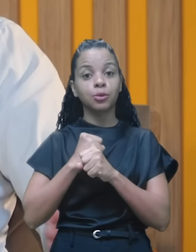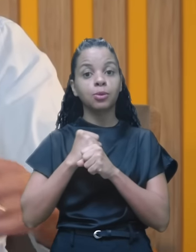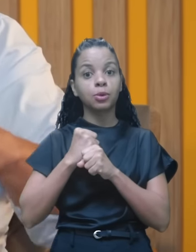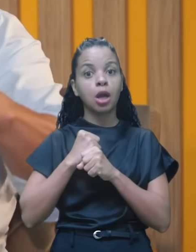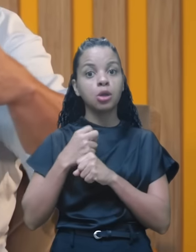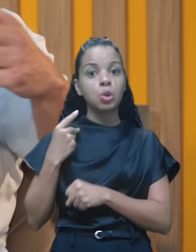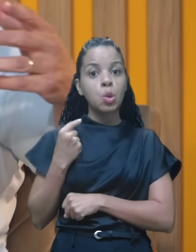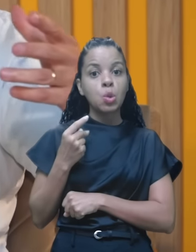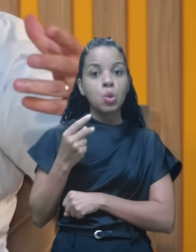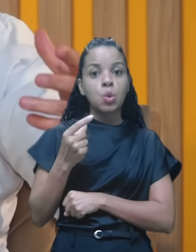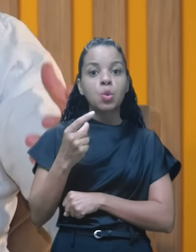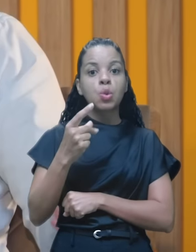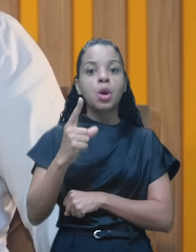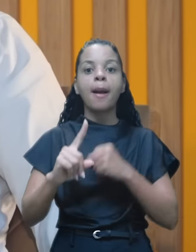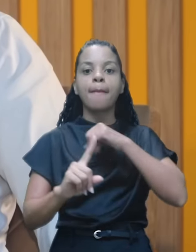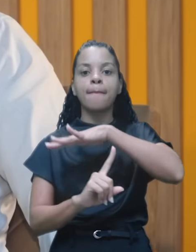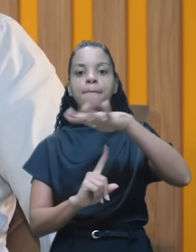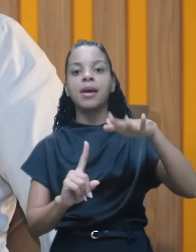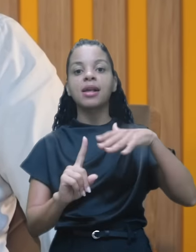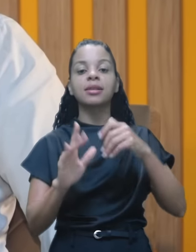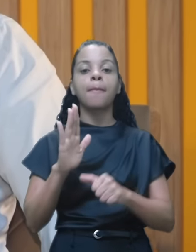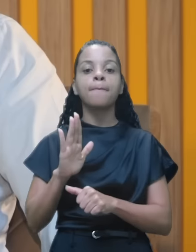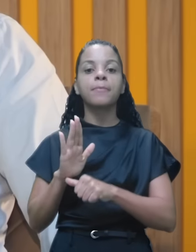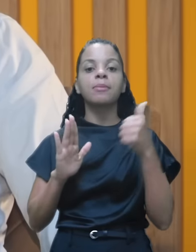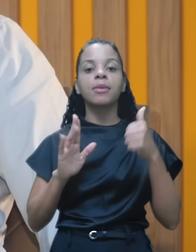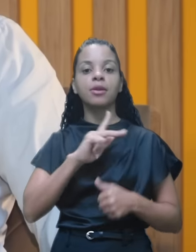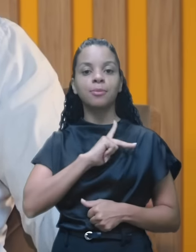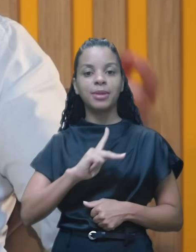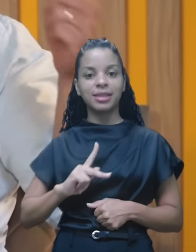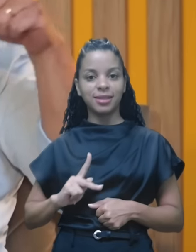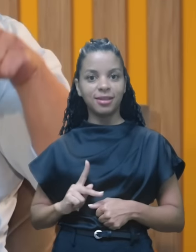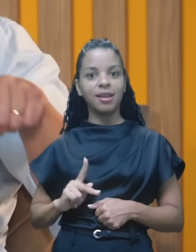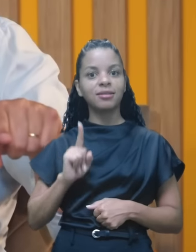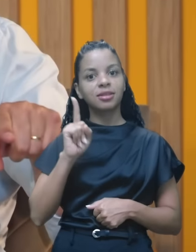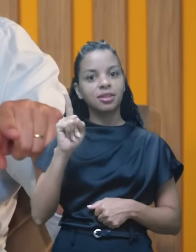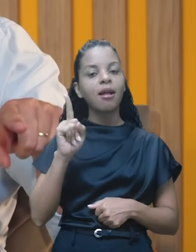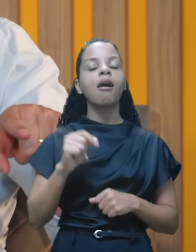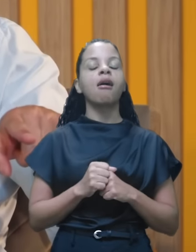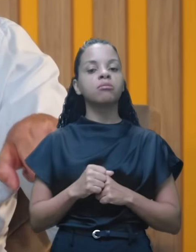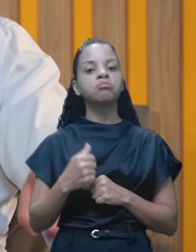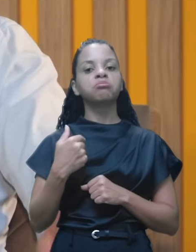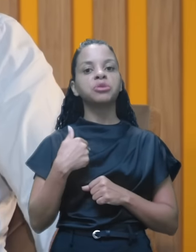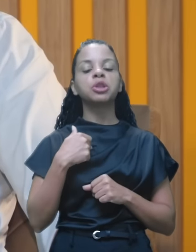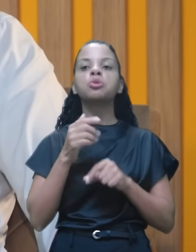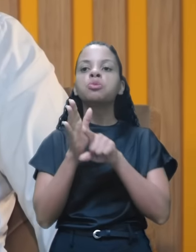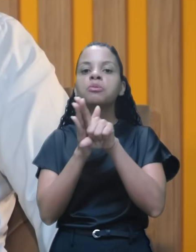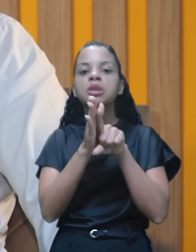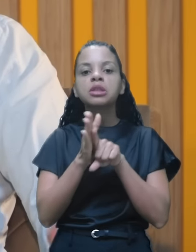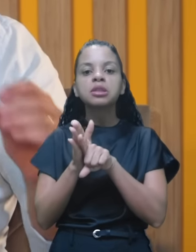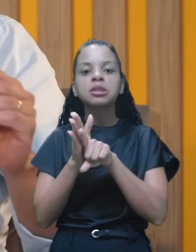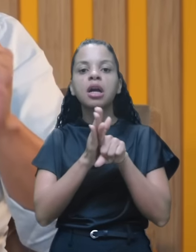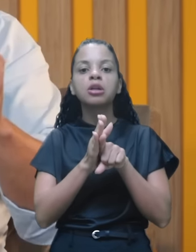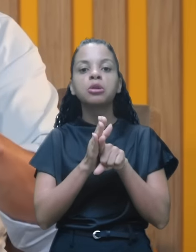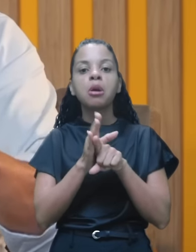nessa Casa de Ferro, nessa praça, do primeiro presidente de Moçambique. Eu também conheci através das redes sociais o